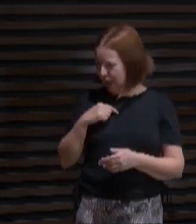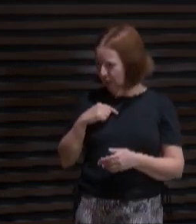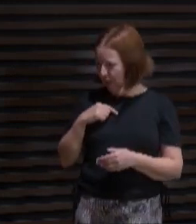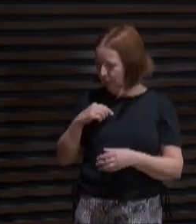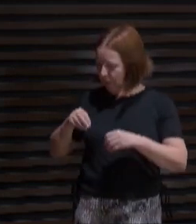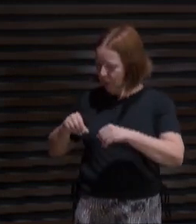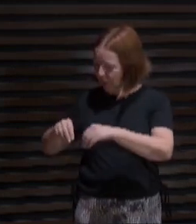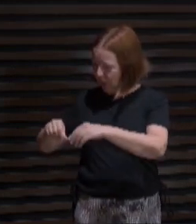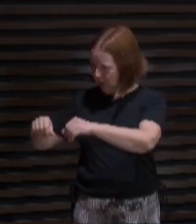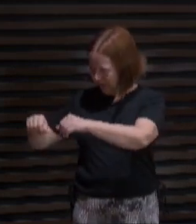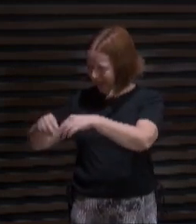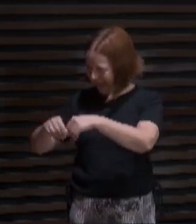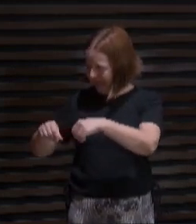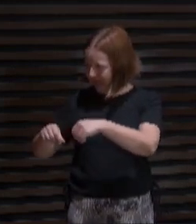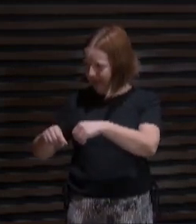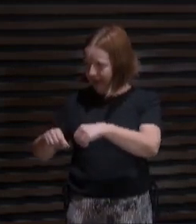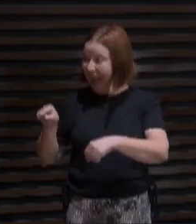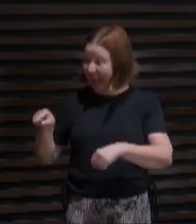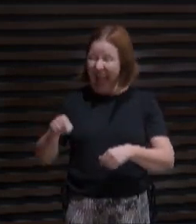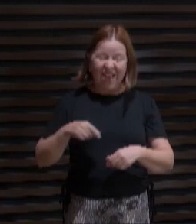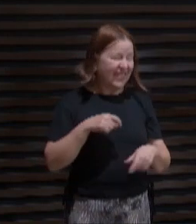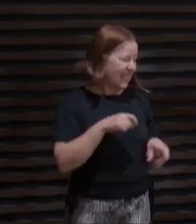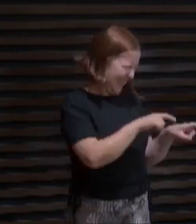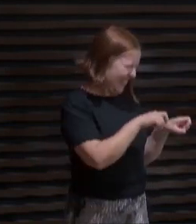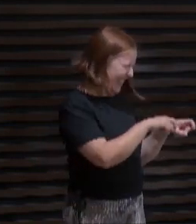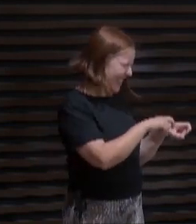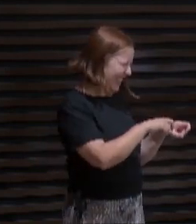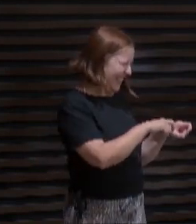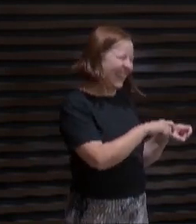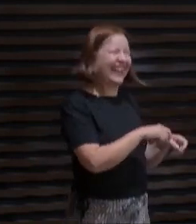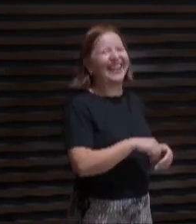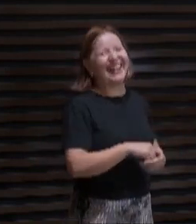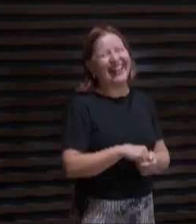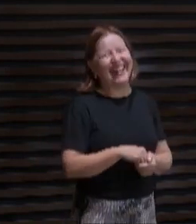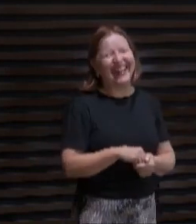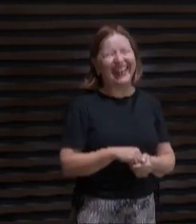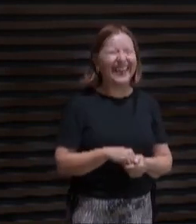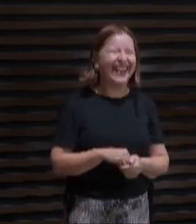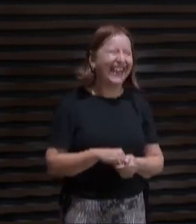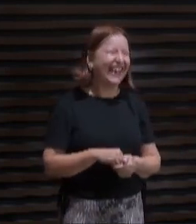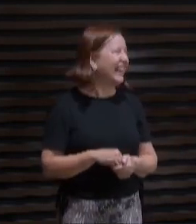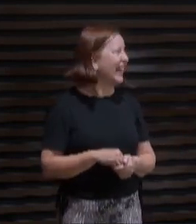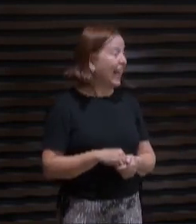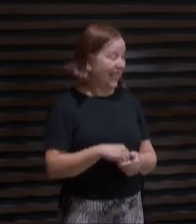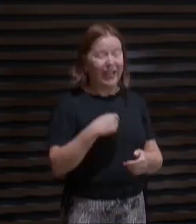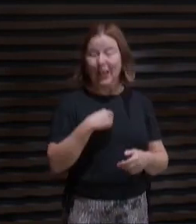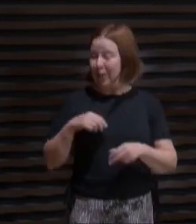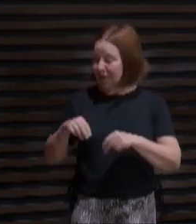semente. Ah, você é agricultor? Também, agricultor. Eu planto